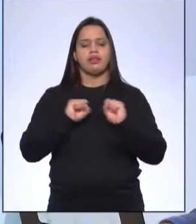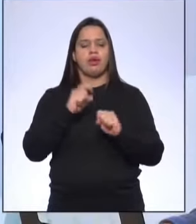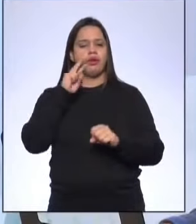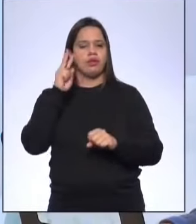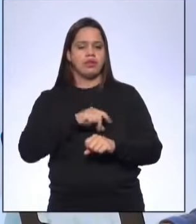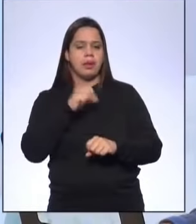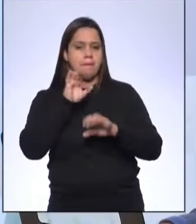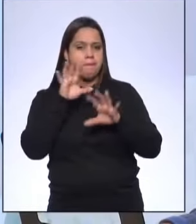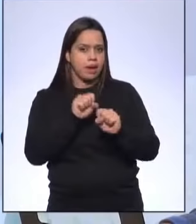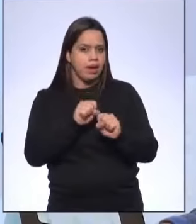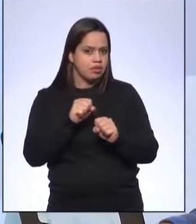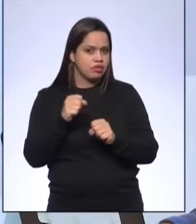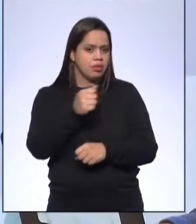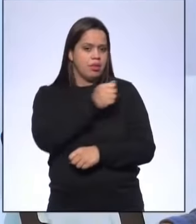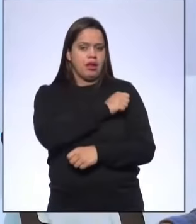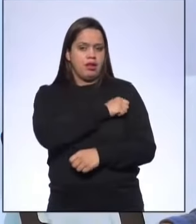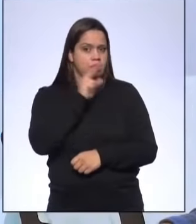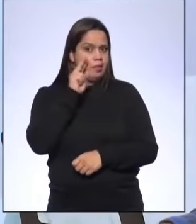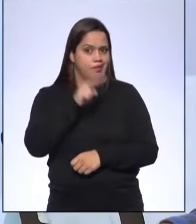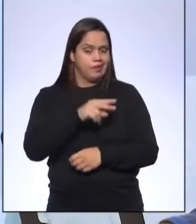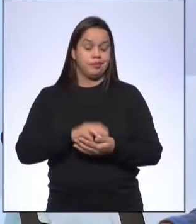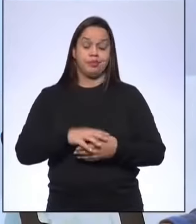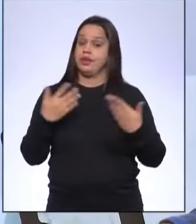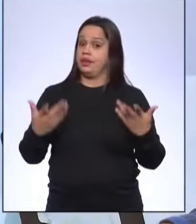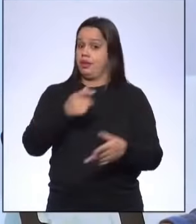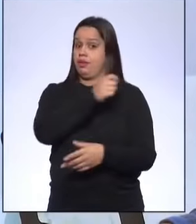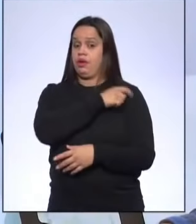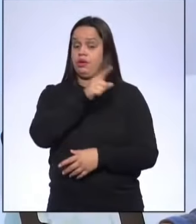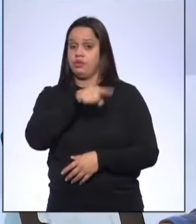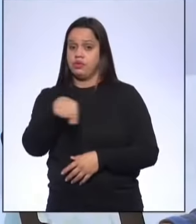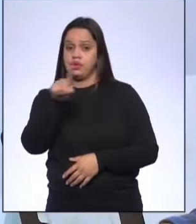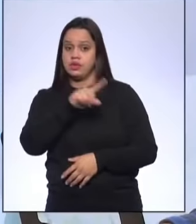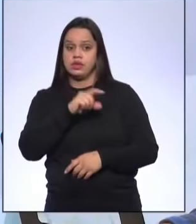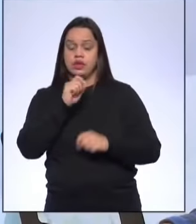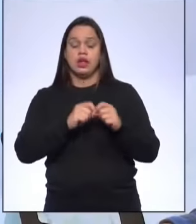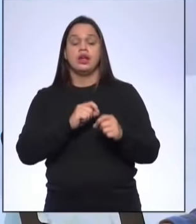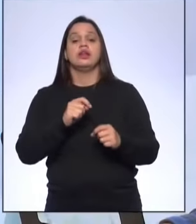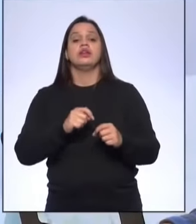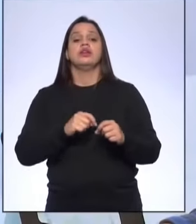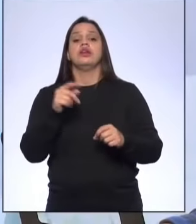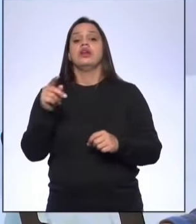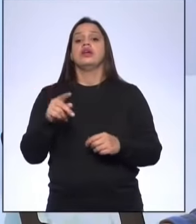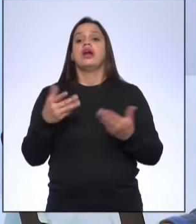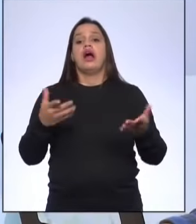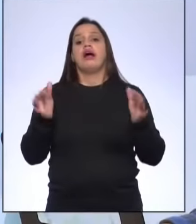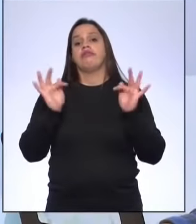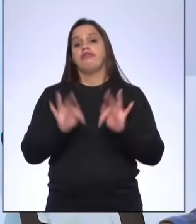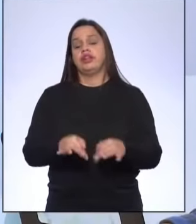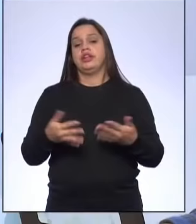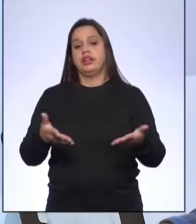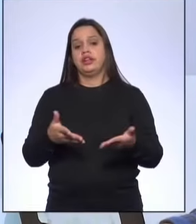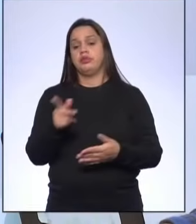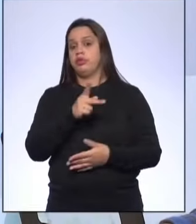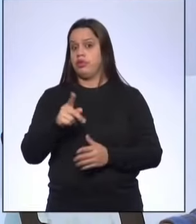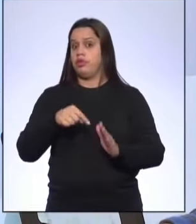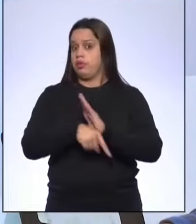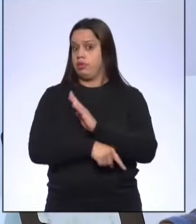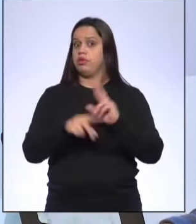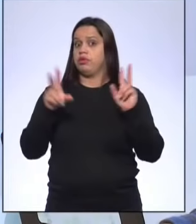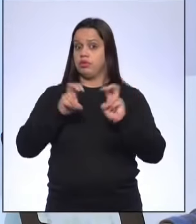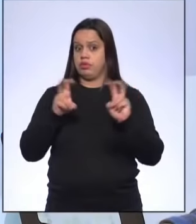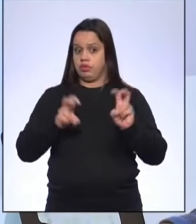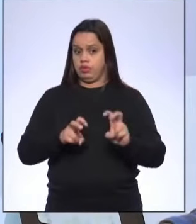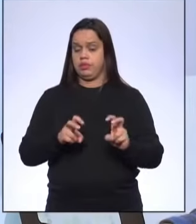bom pessoal nossa aula está chegando ao fim os professores irão se aprofundar nos exercícios the possessive adjectives